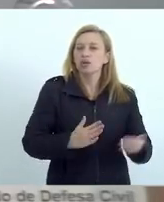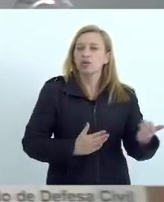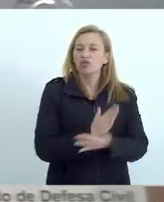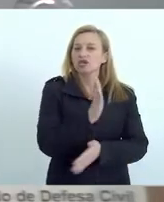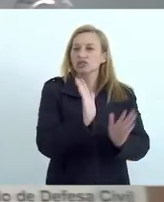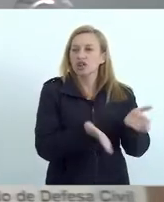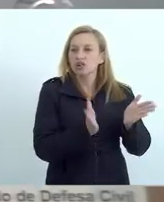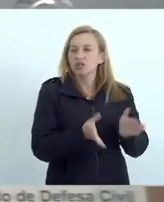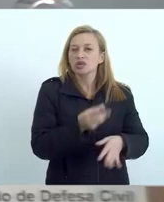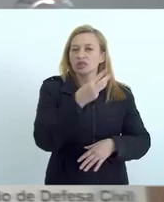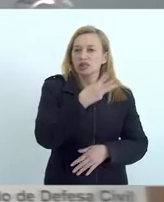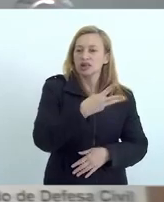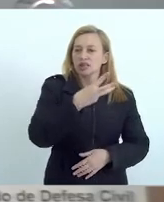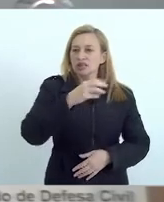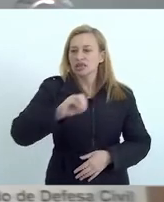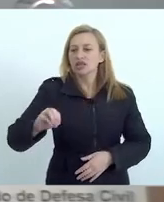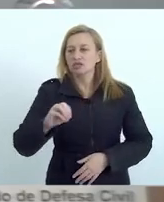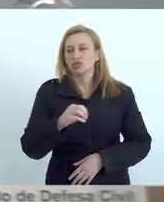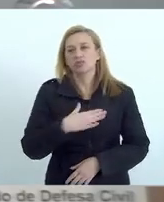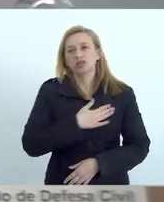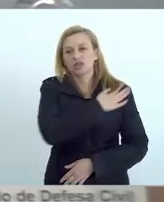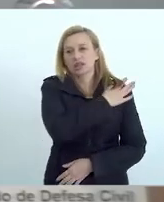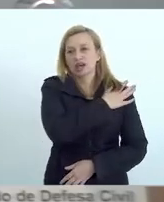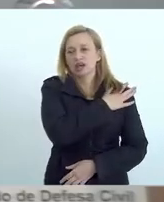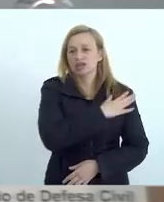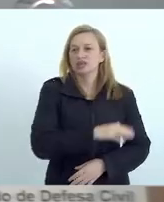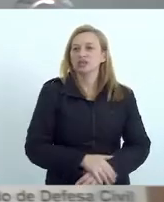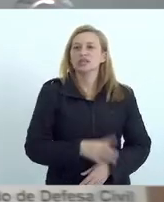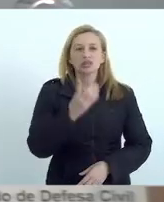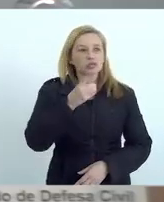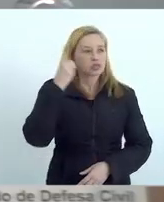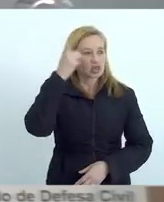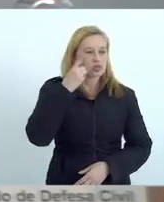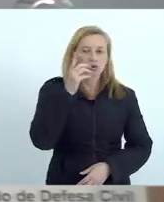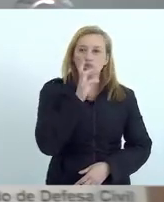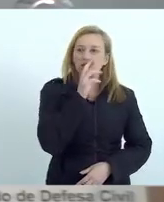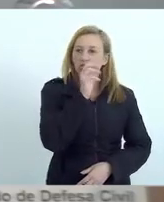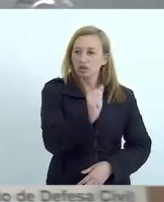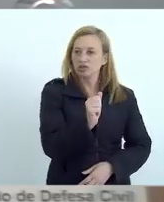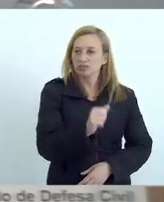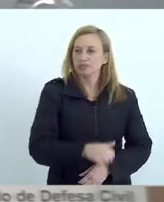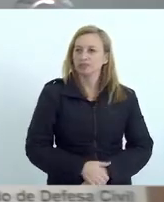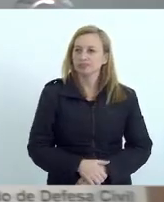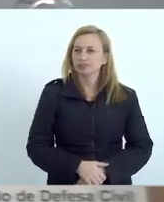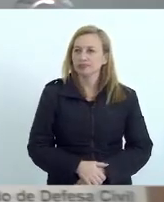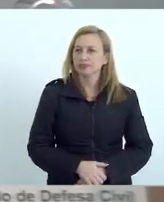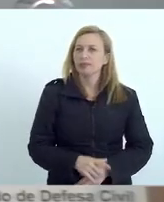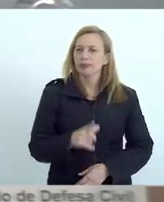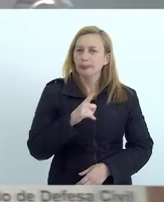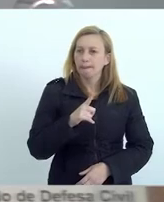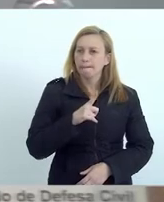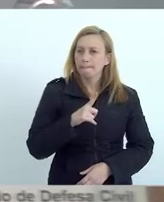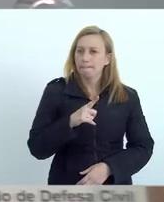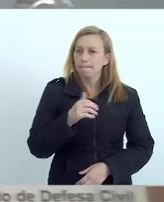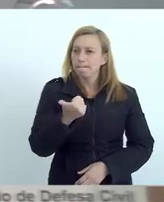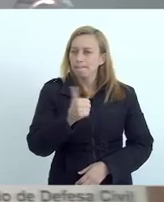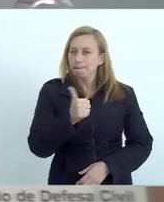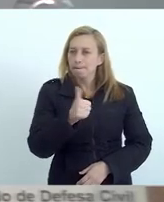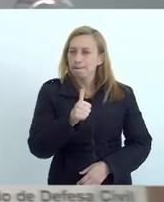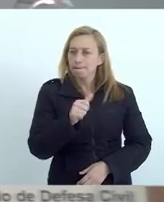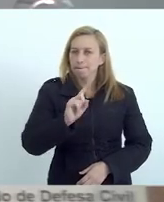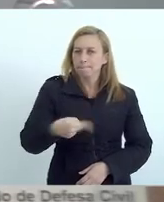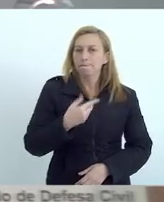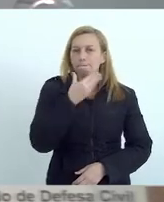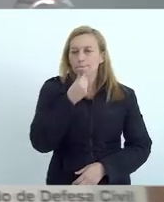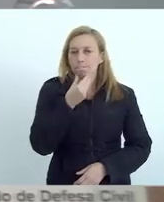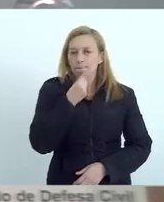agora para 300 militares efetivos deputados Rodrigo Amorim e nós temos um défice de 11 mil